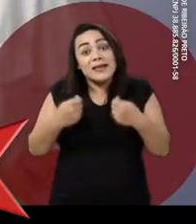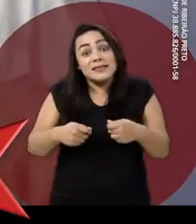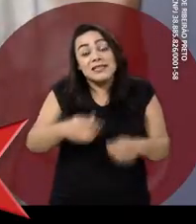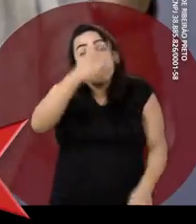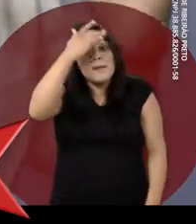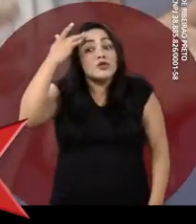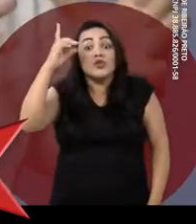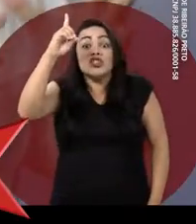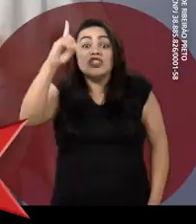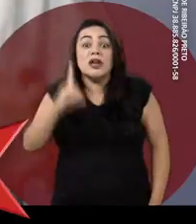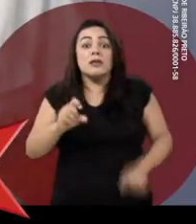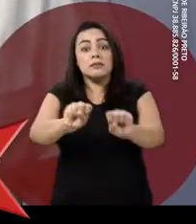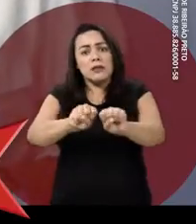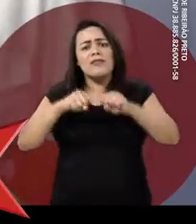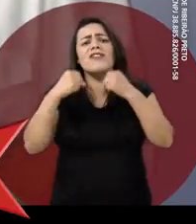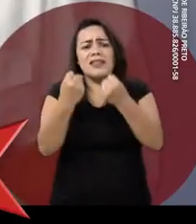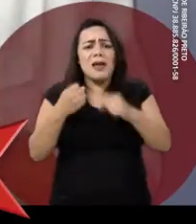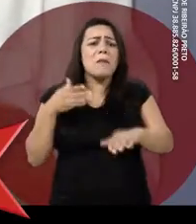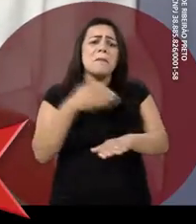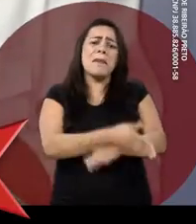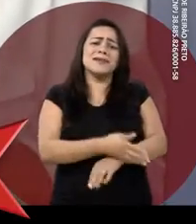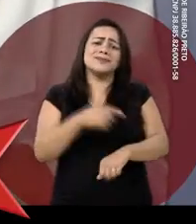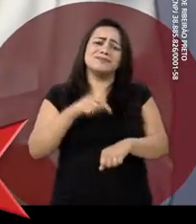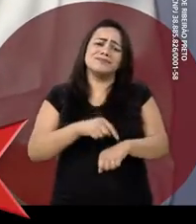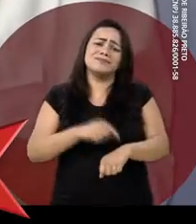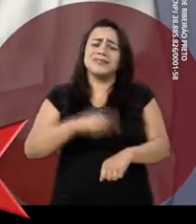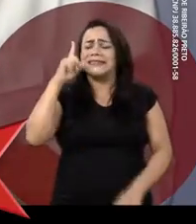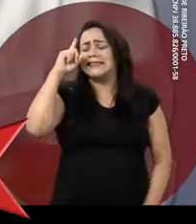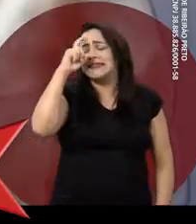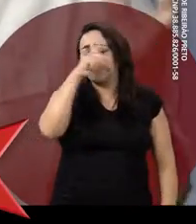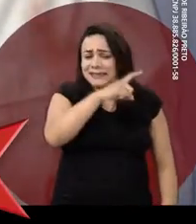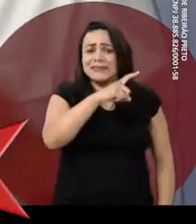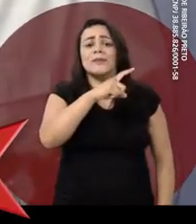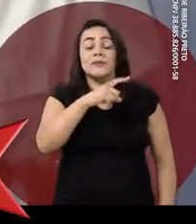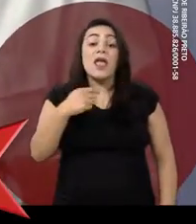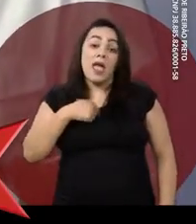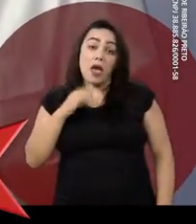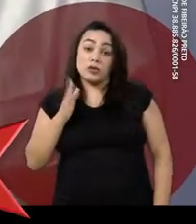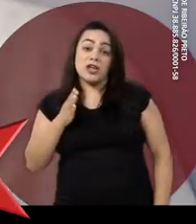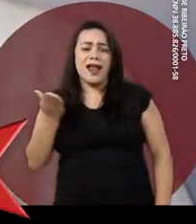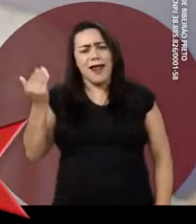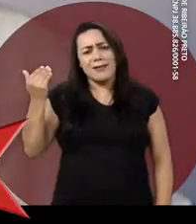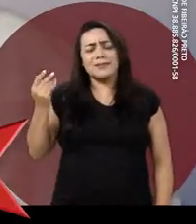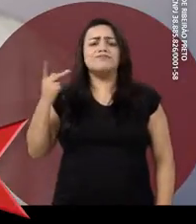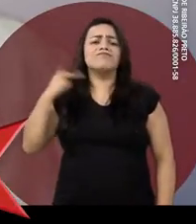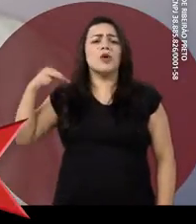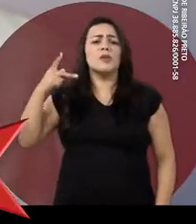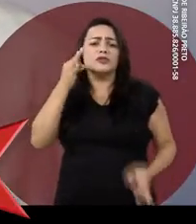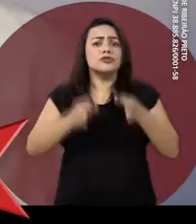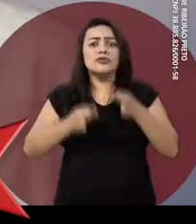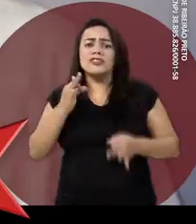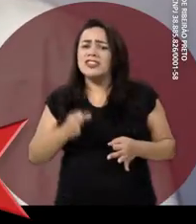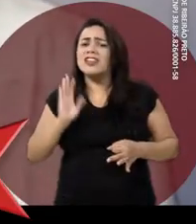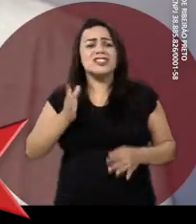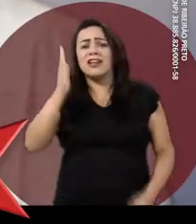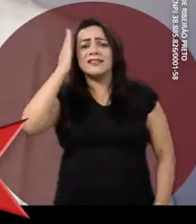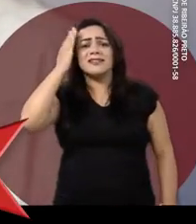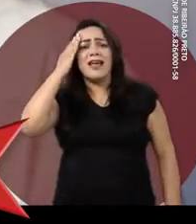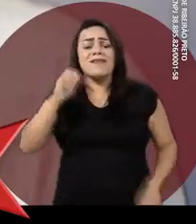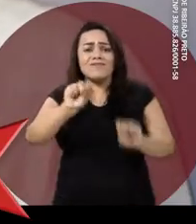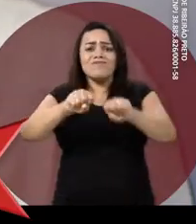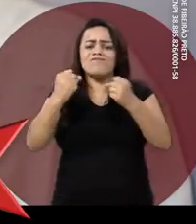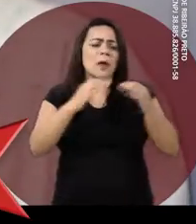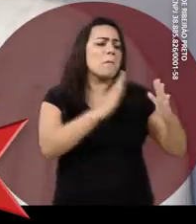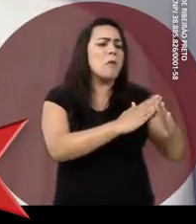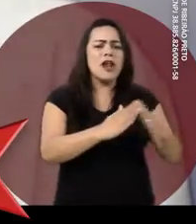rede protetora de direitos para atravessar esta hora tão problemática. Como promotor de justiça, atravessei a minha vida toda defendendo